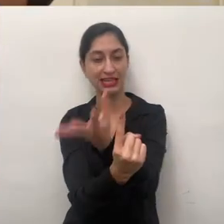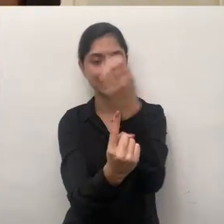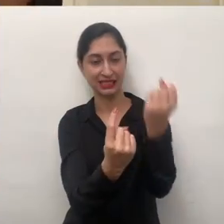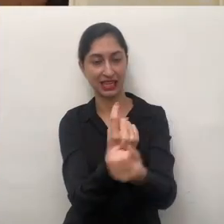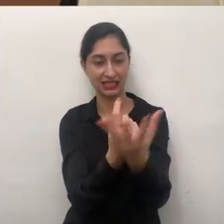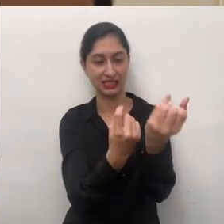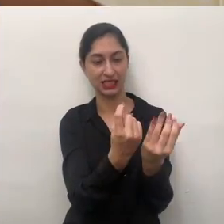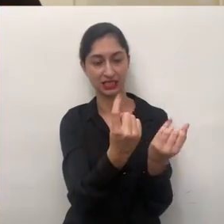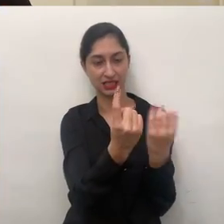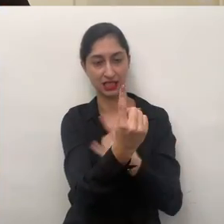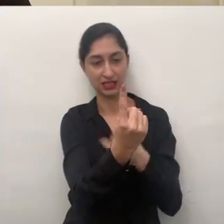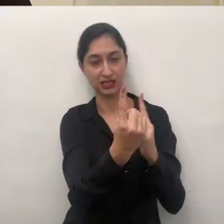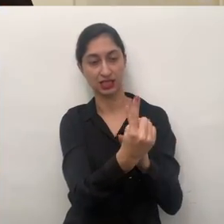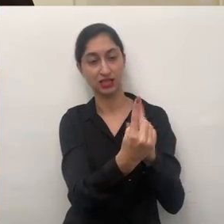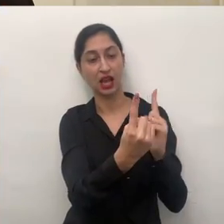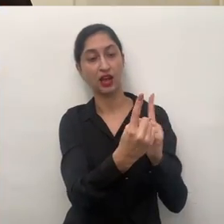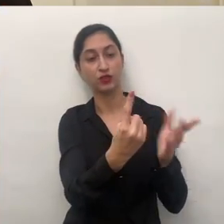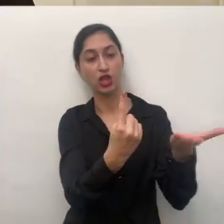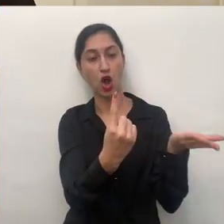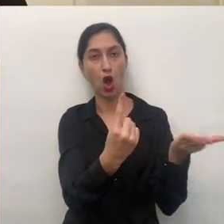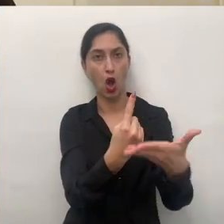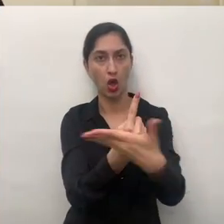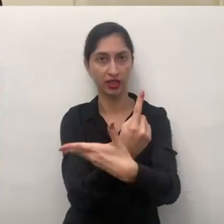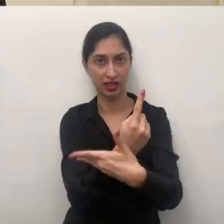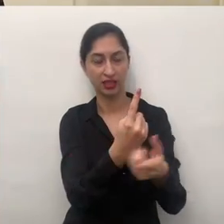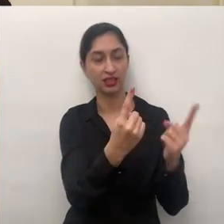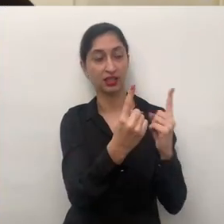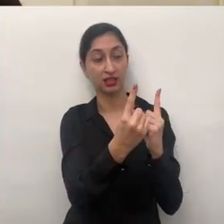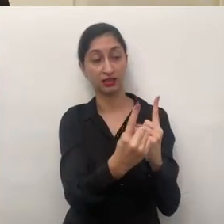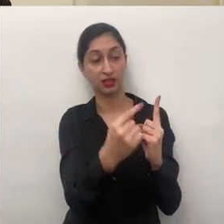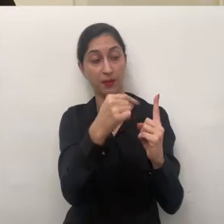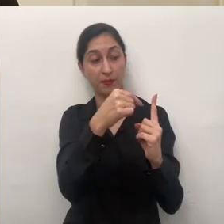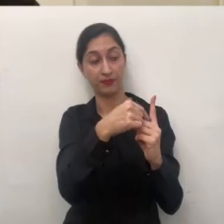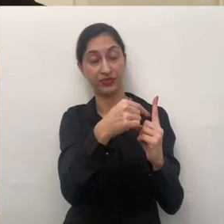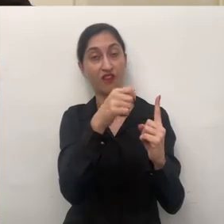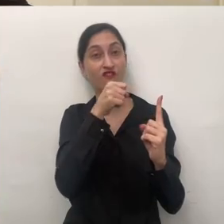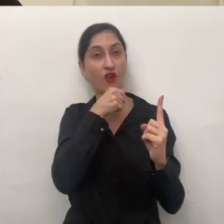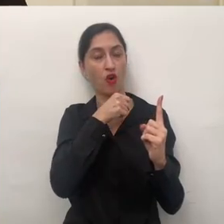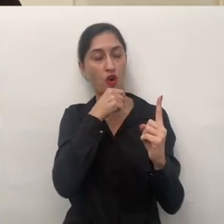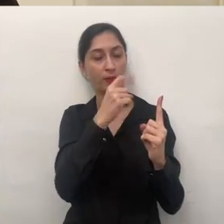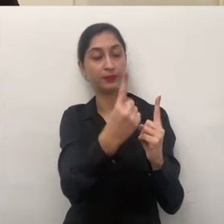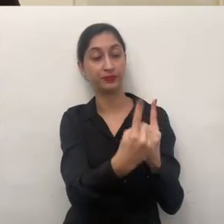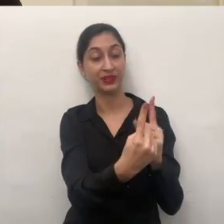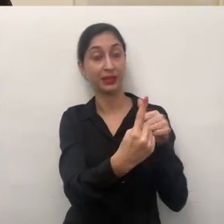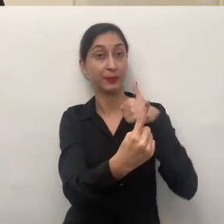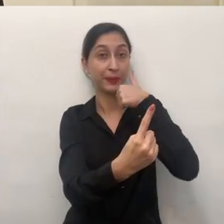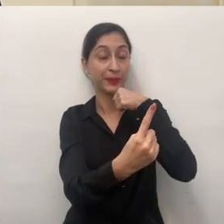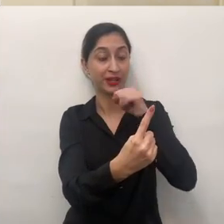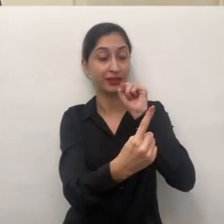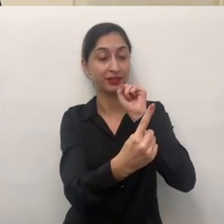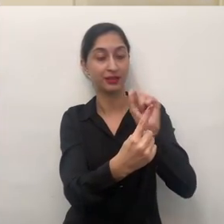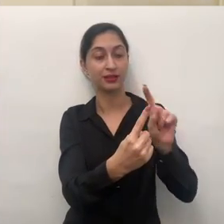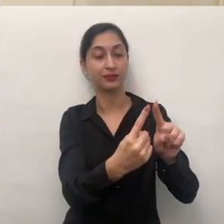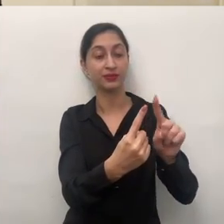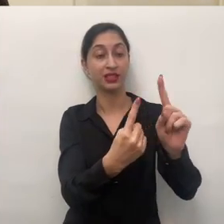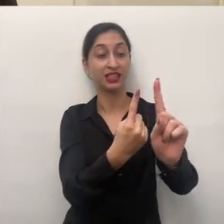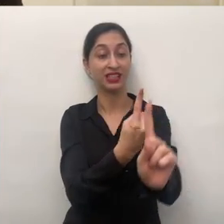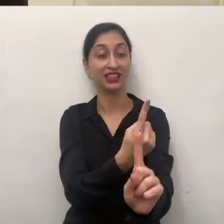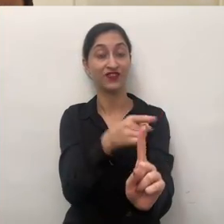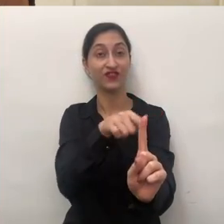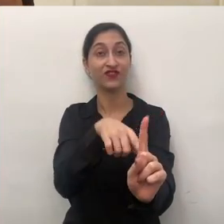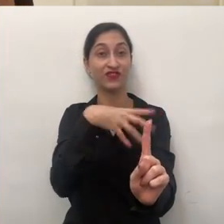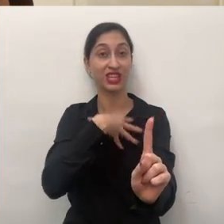fica avó, mãe e filha. E isso você faz, é um tipo de poda, chama